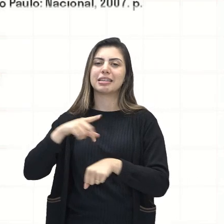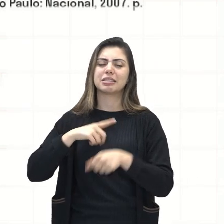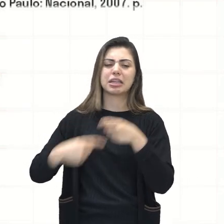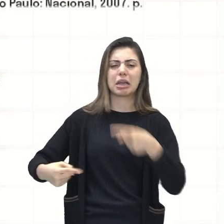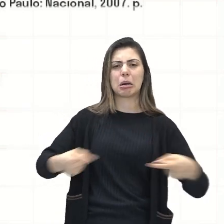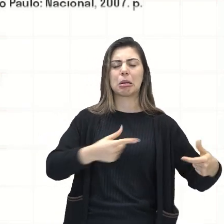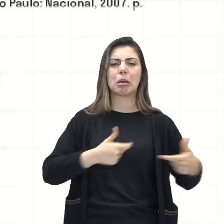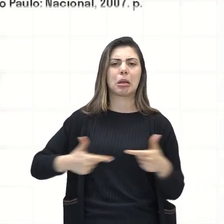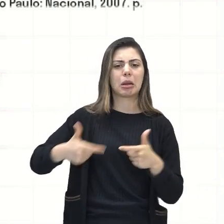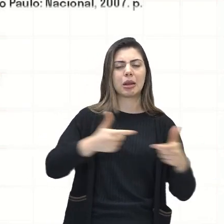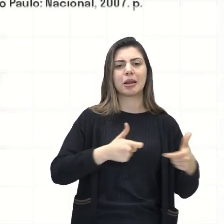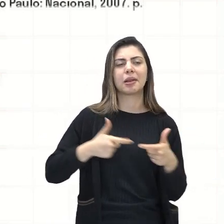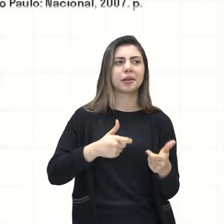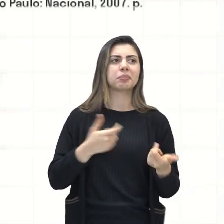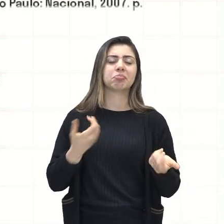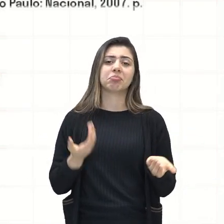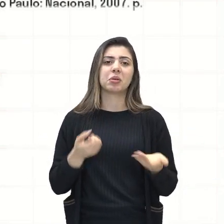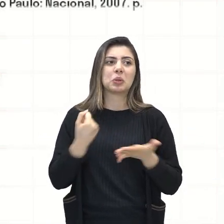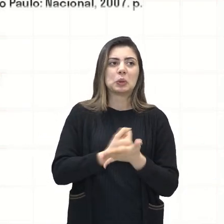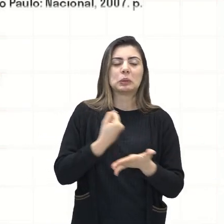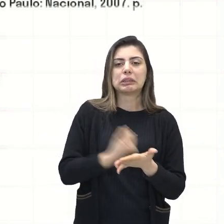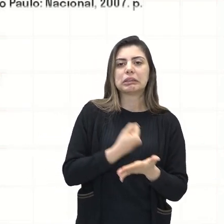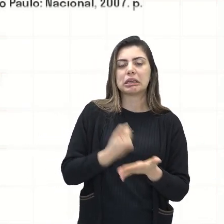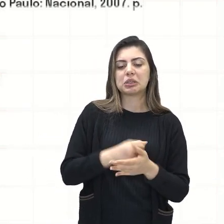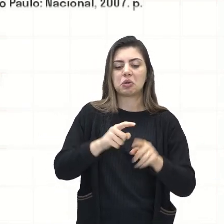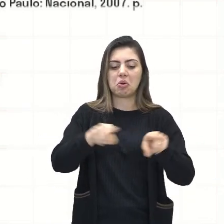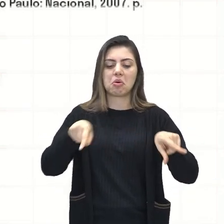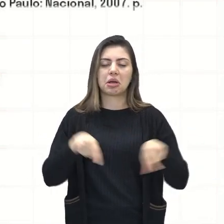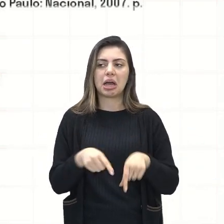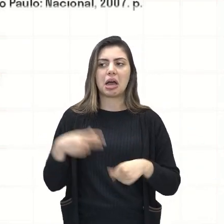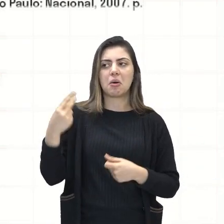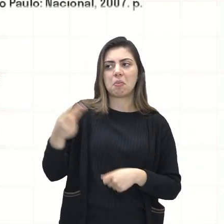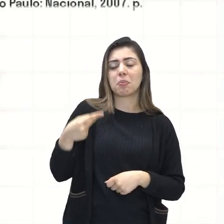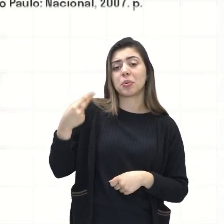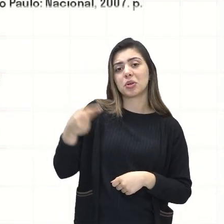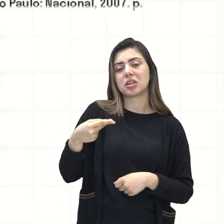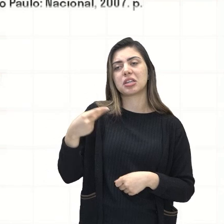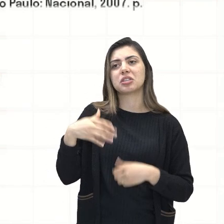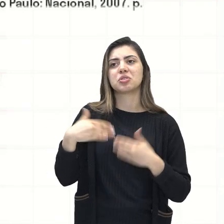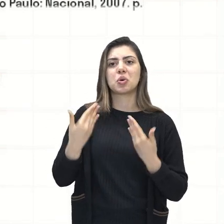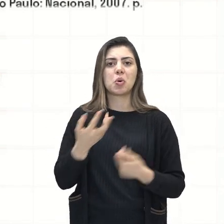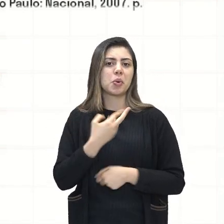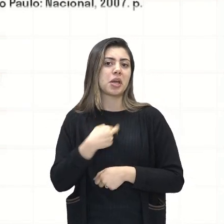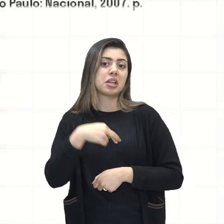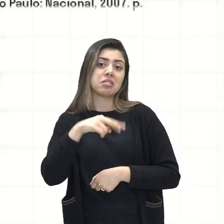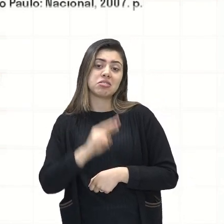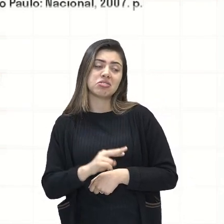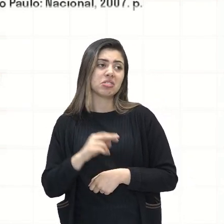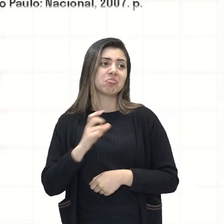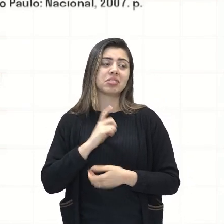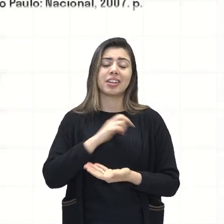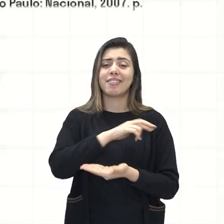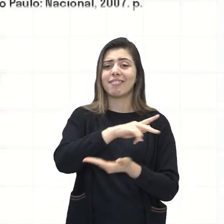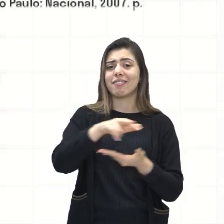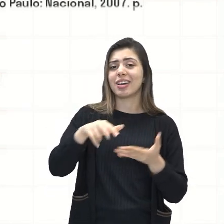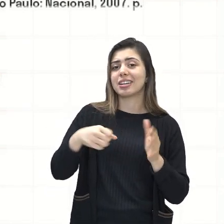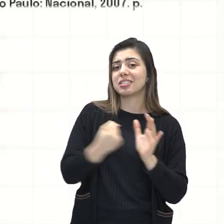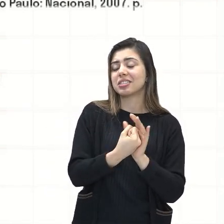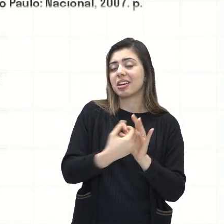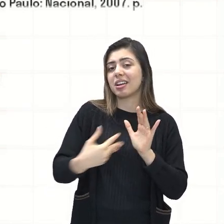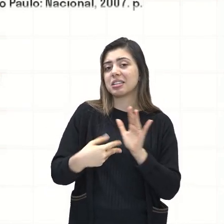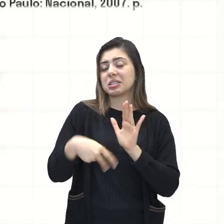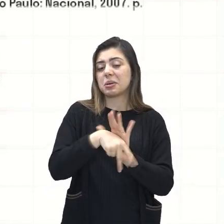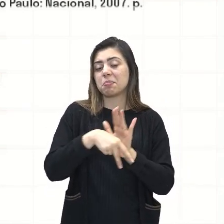ali lutando pelo território, por questões políticas, por questões religiosas, dentre outros fatores que